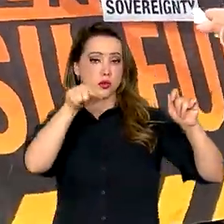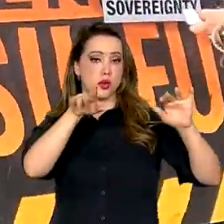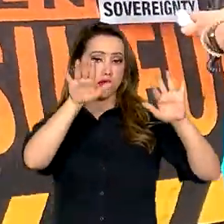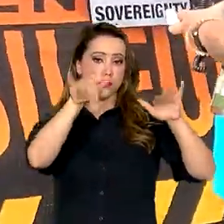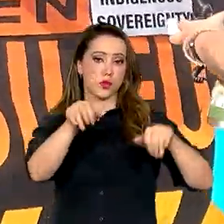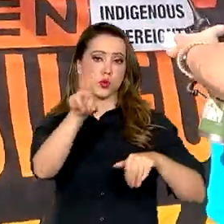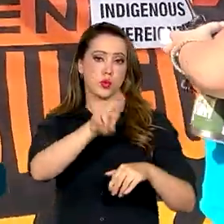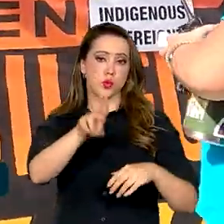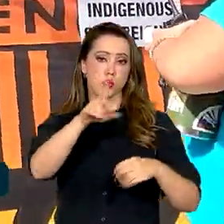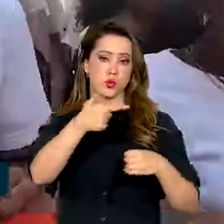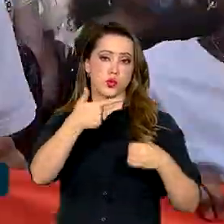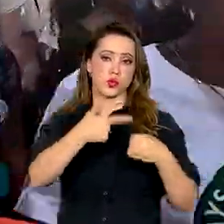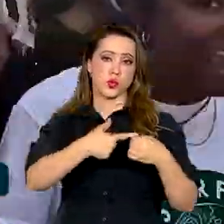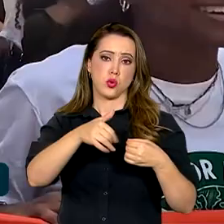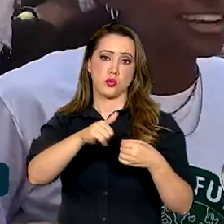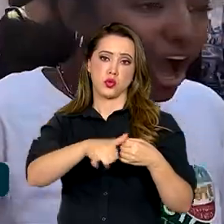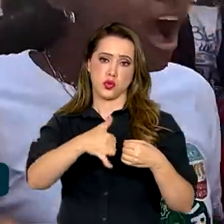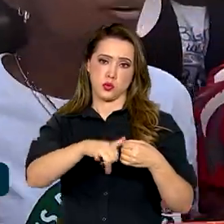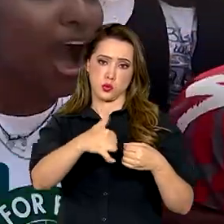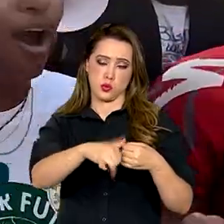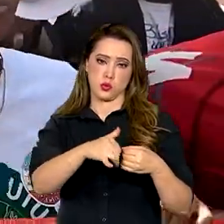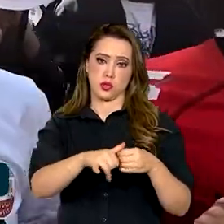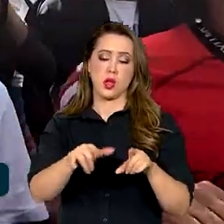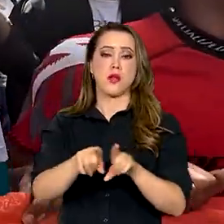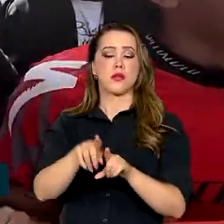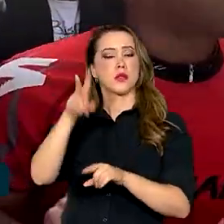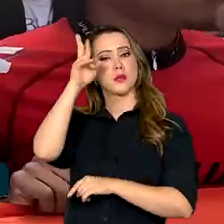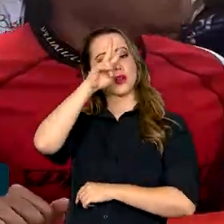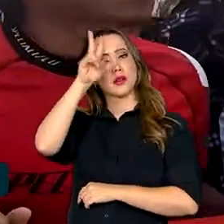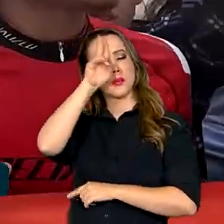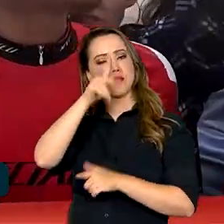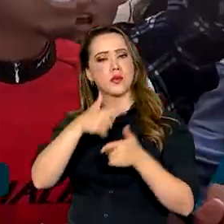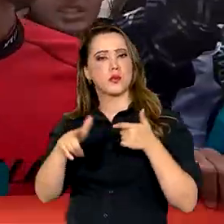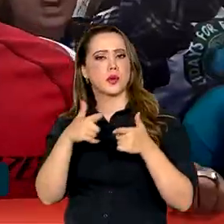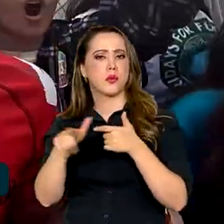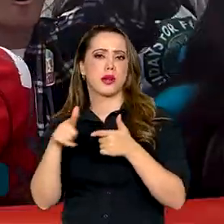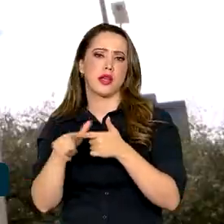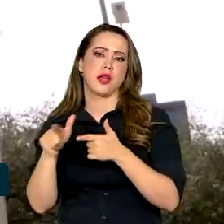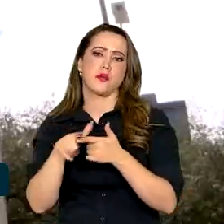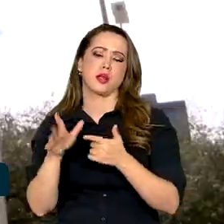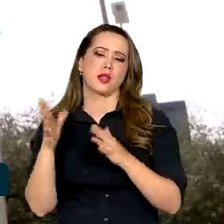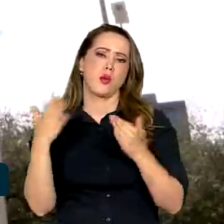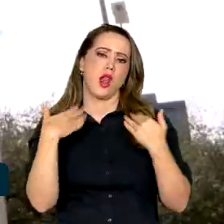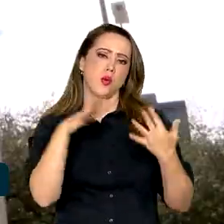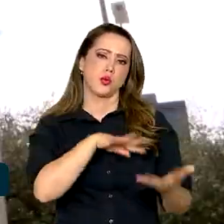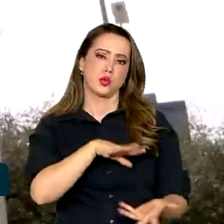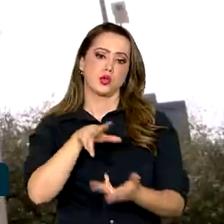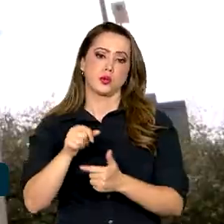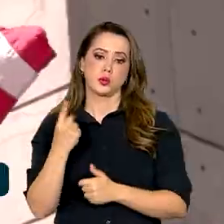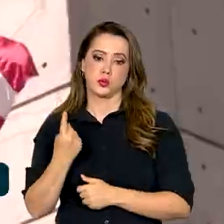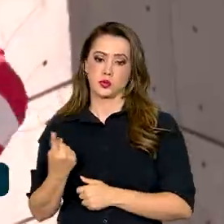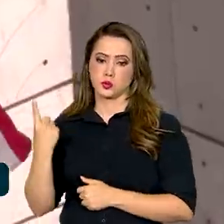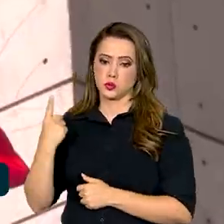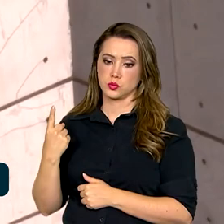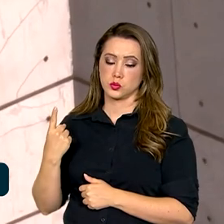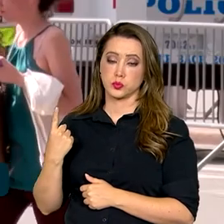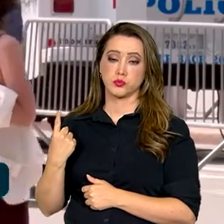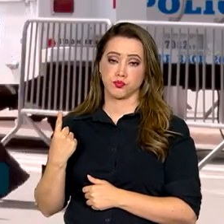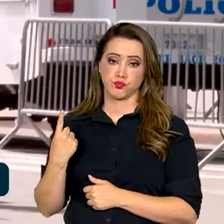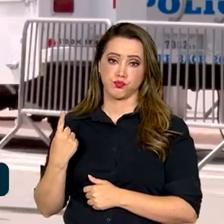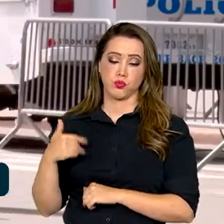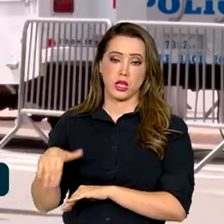de combustíveis fósseis e lembravam as consequências do aquecimento global. Nas ruas próximas à sede da